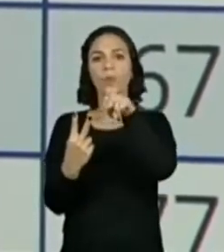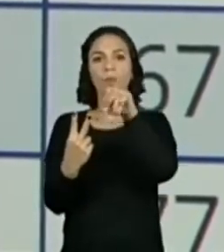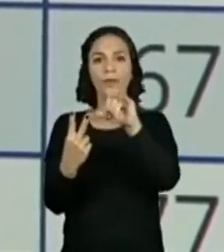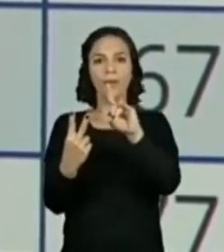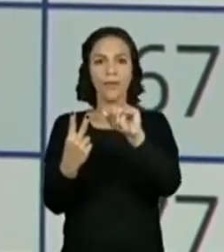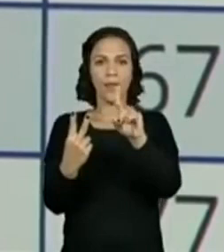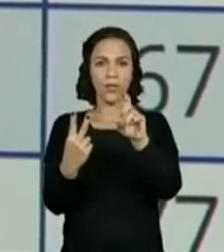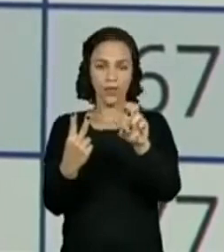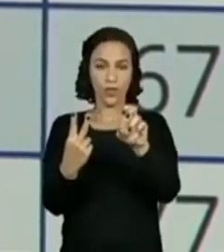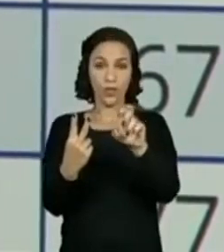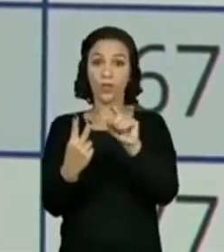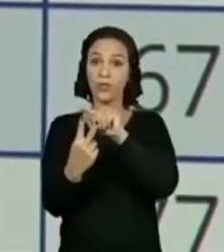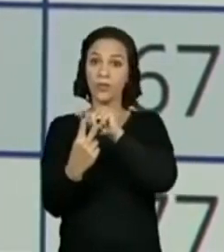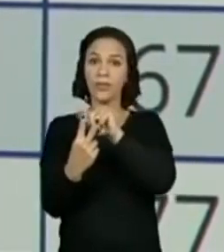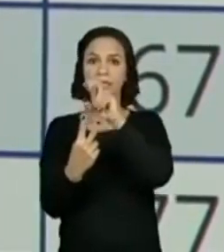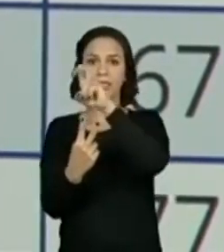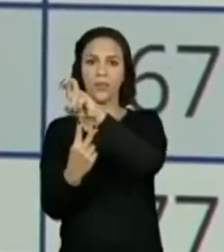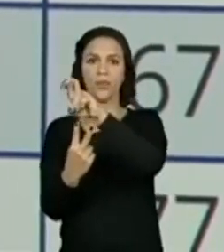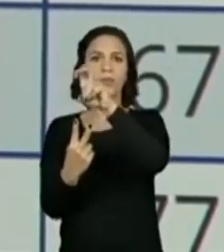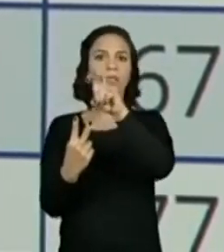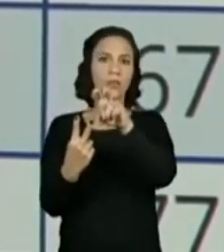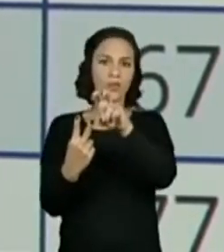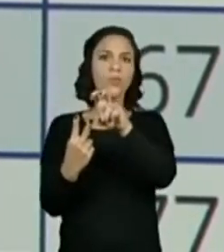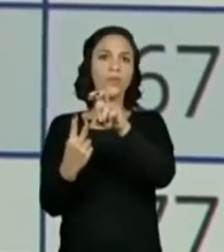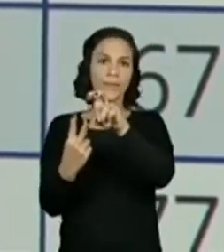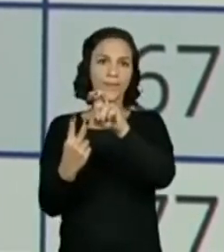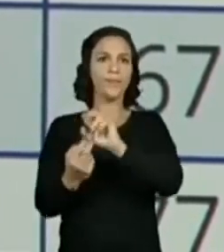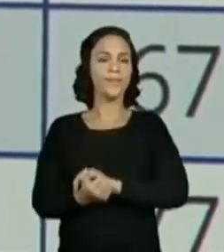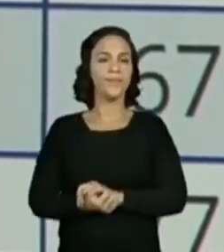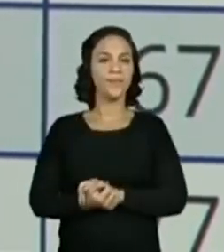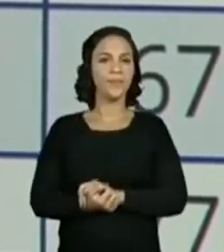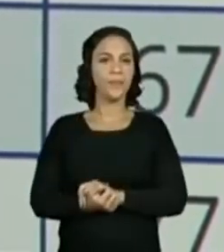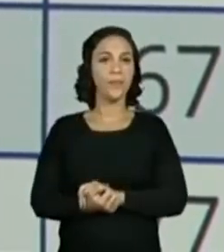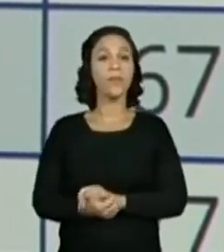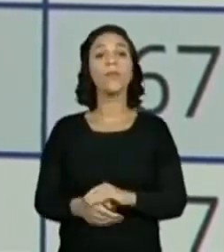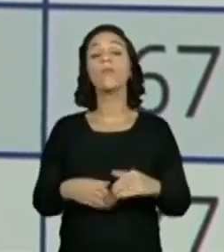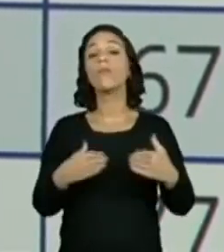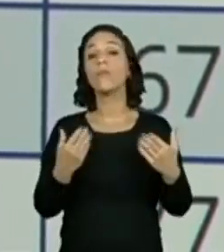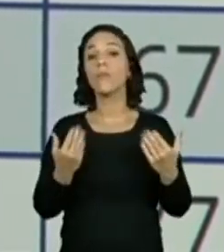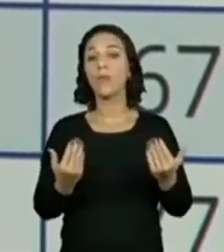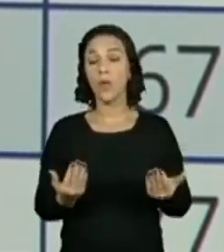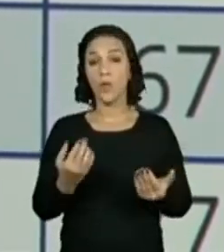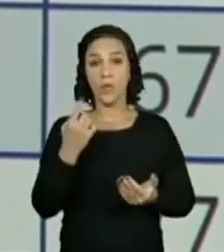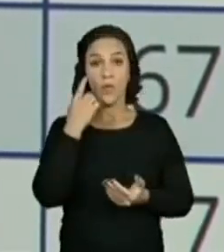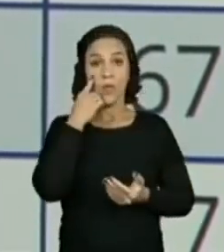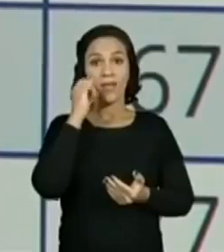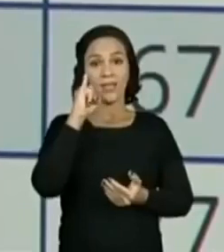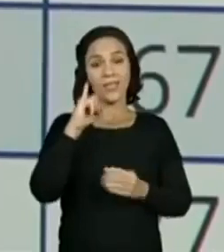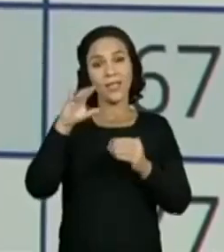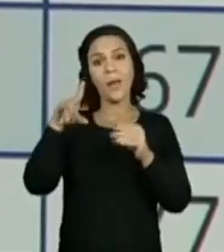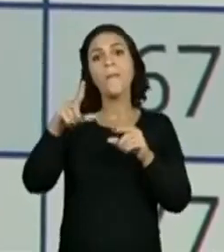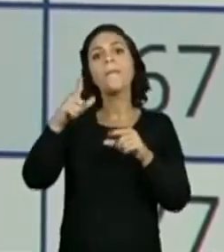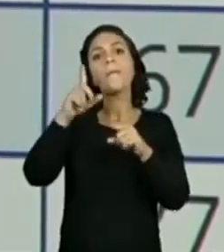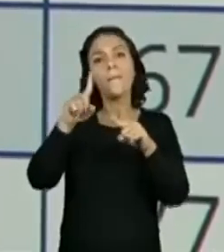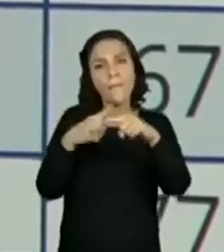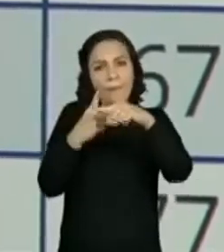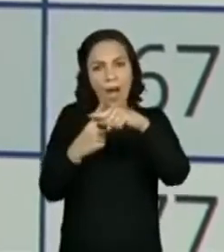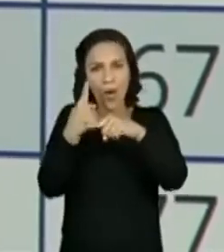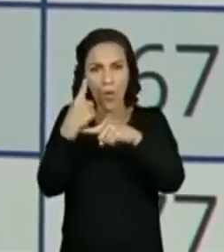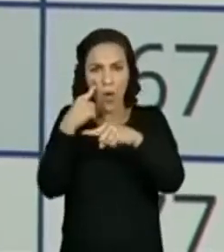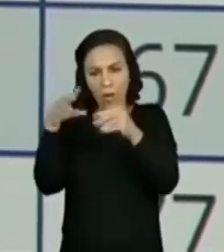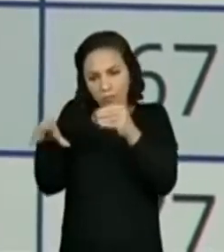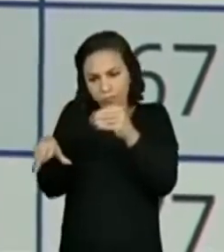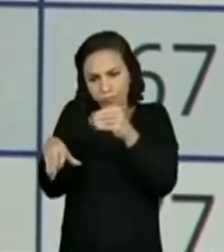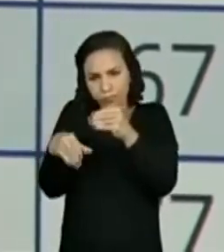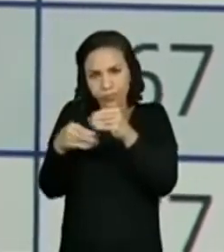unidades. Formamos aí o número 55. Se nós acrescentarmos mais um número a este,